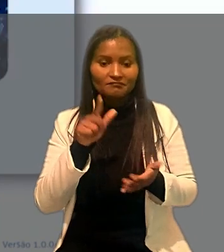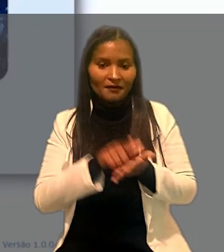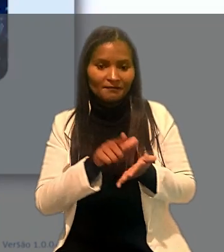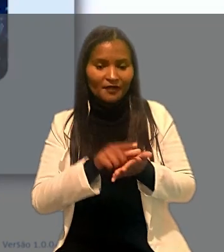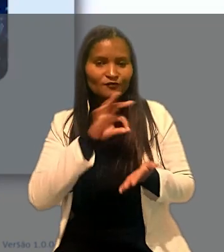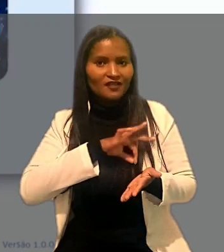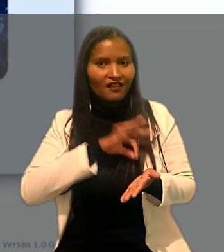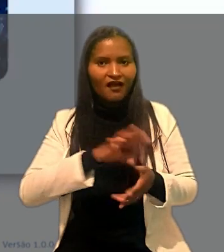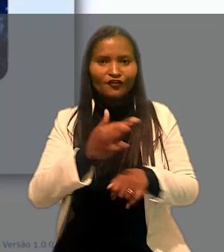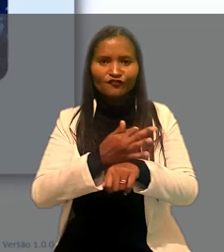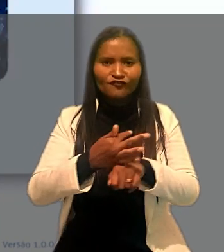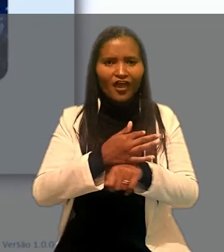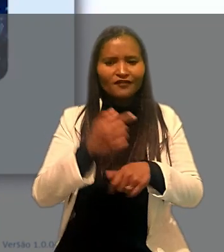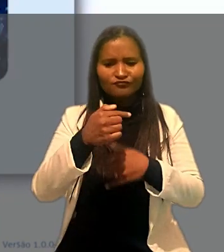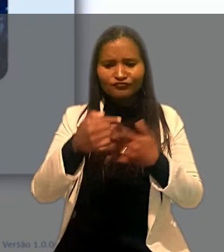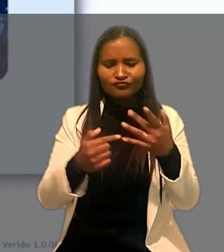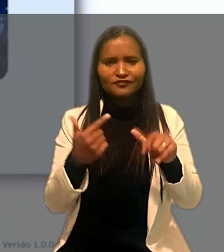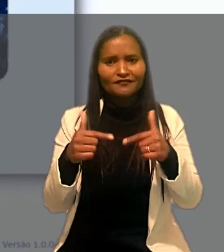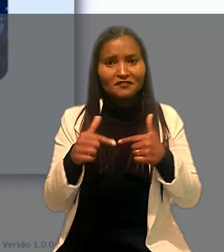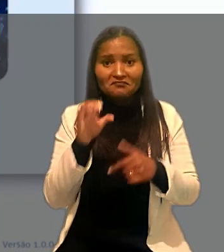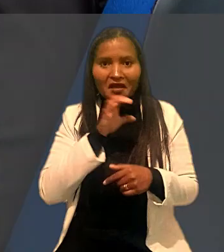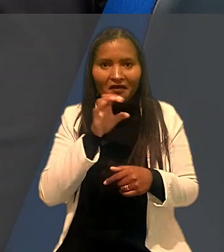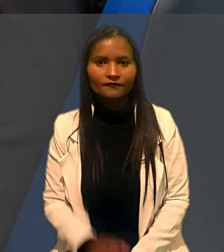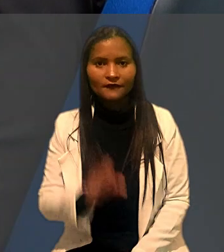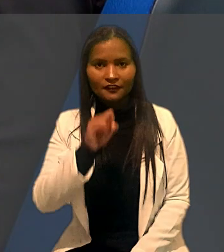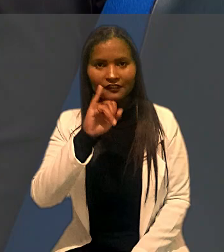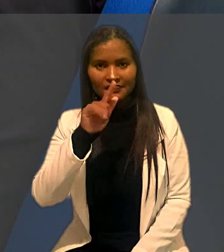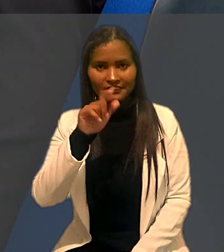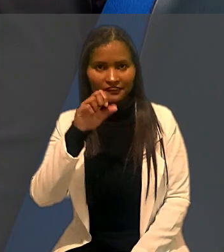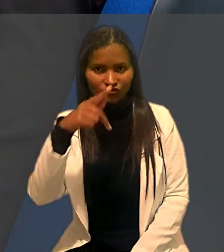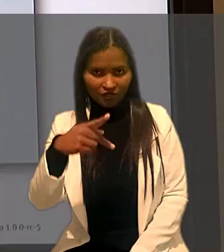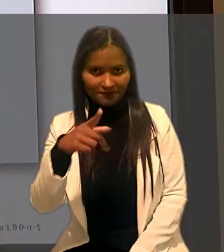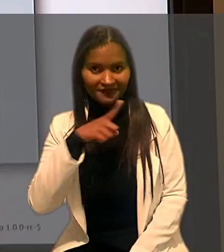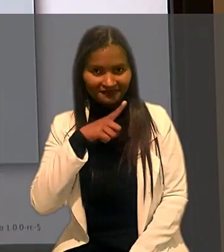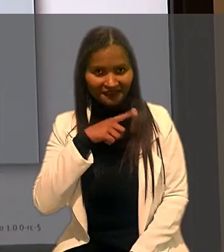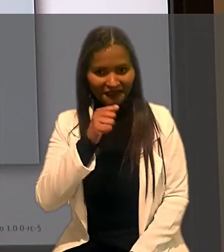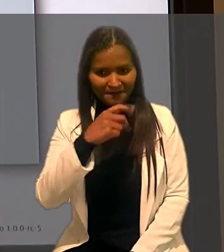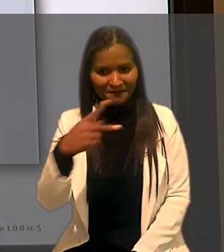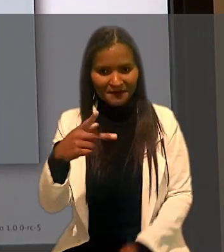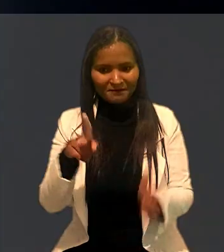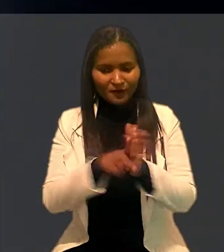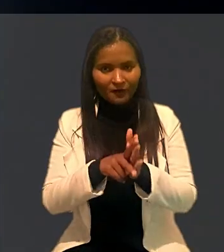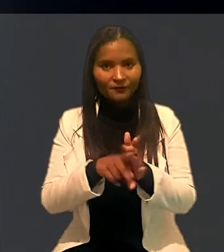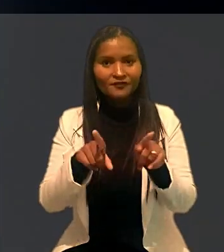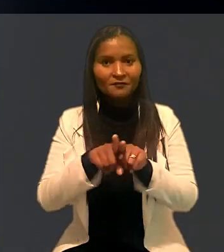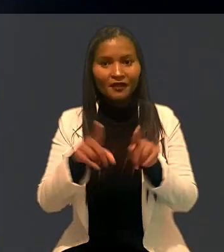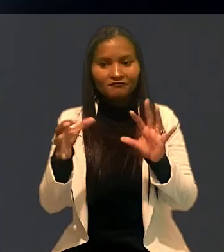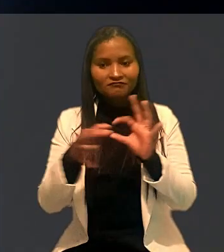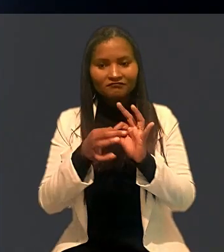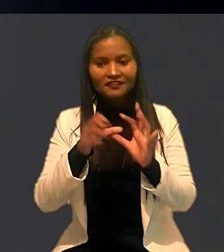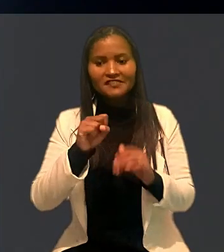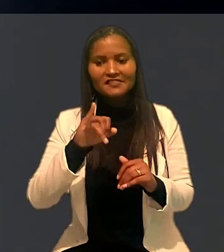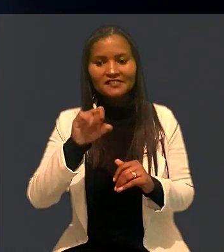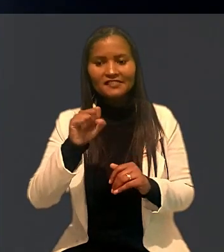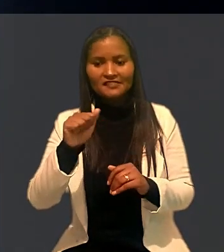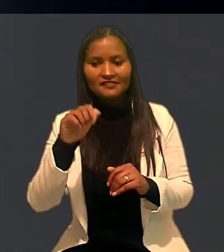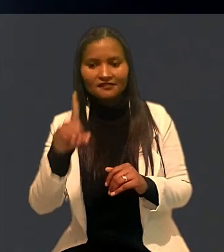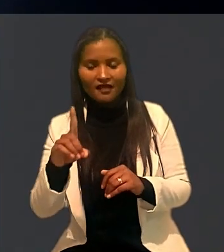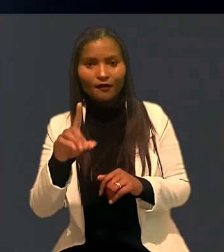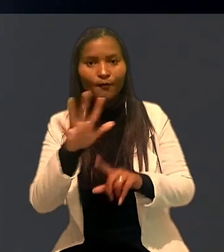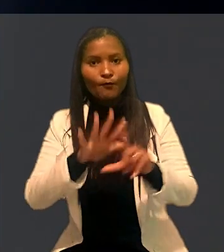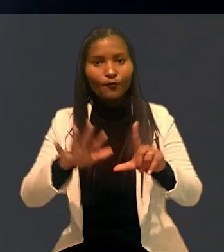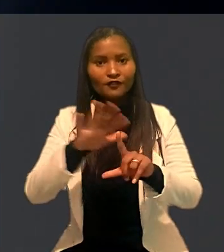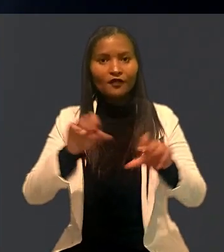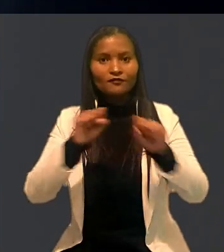de contra-cheque, férias, entre outros serviços, com agilidade. O CIGEP, além de ter aplicativo próprio, foi incorporado ao